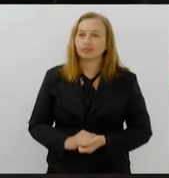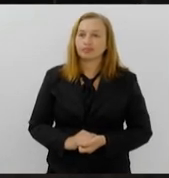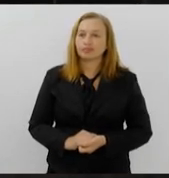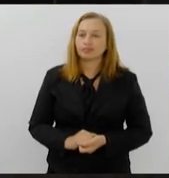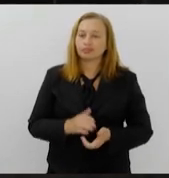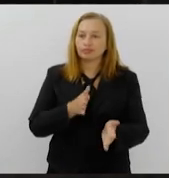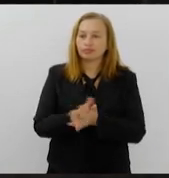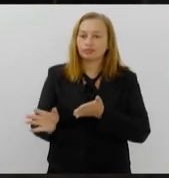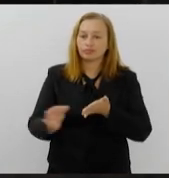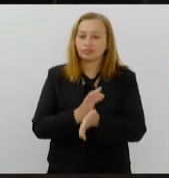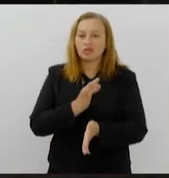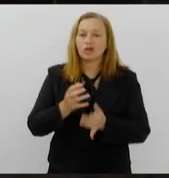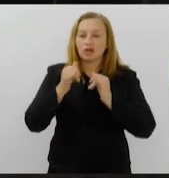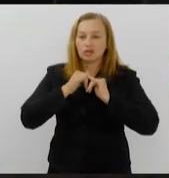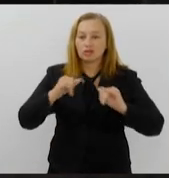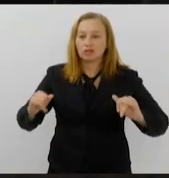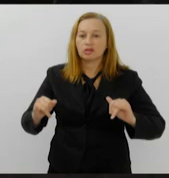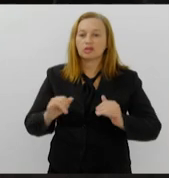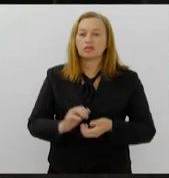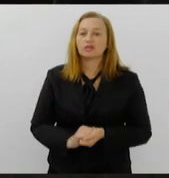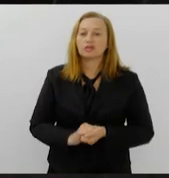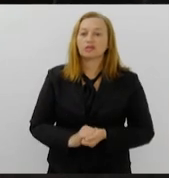promulgação. Anuncio.